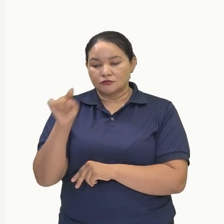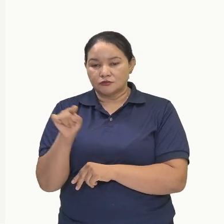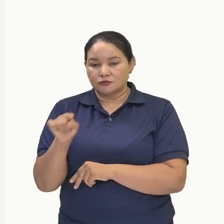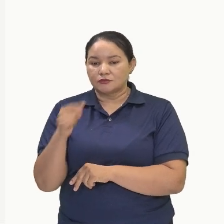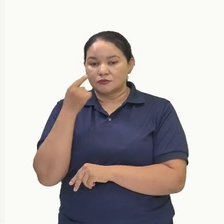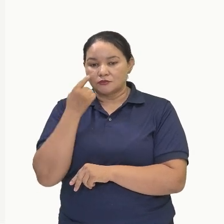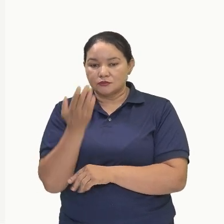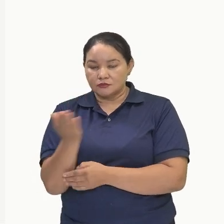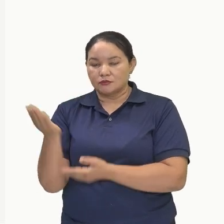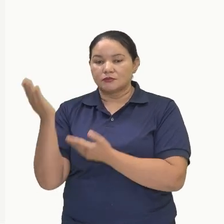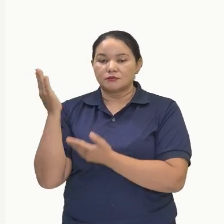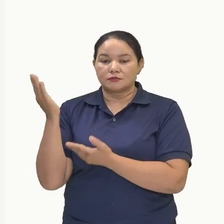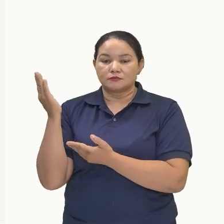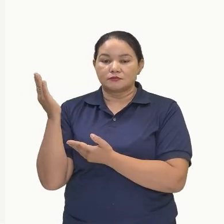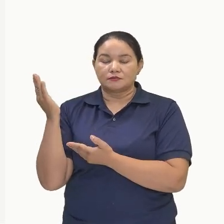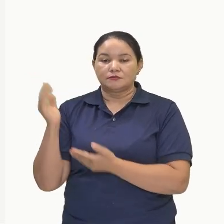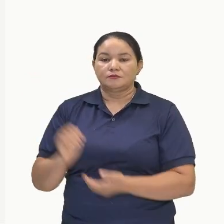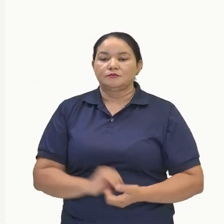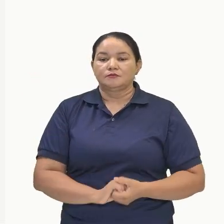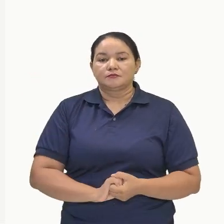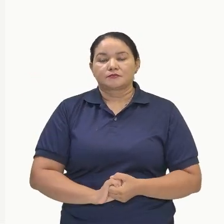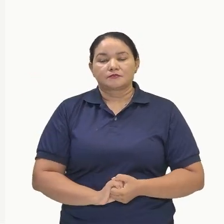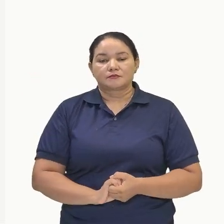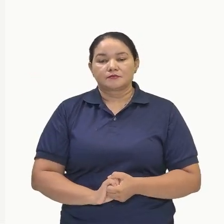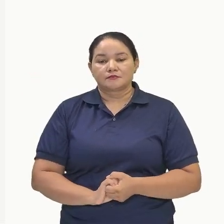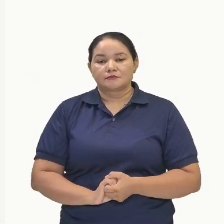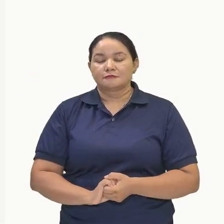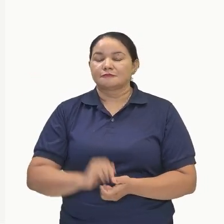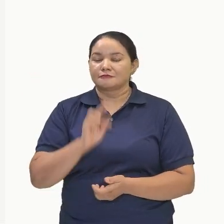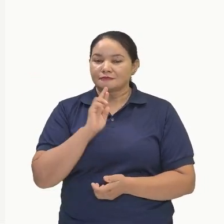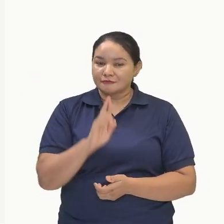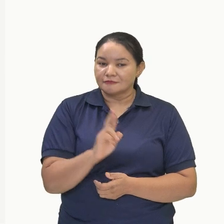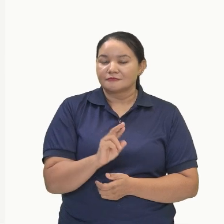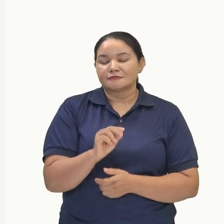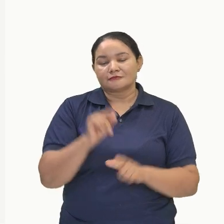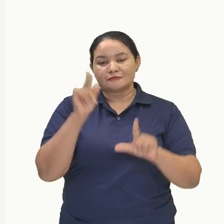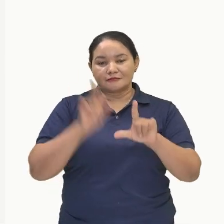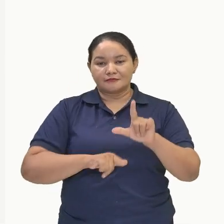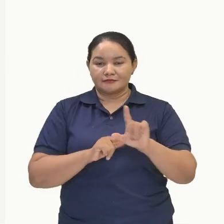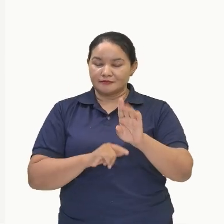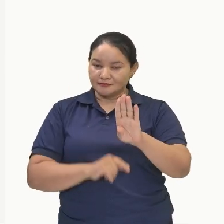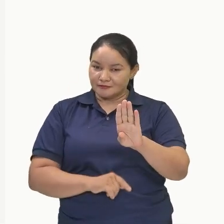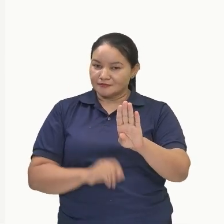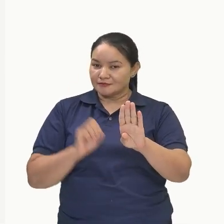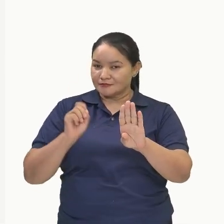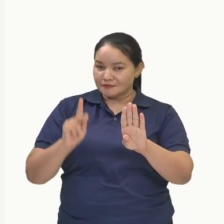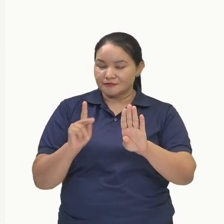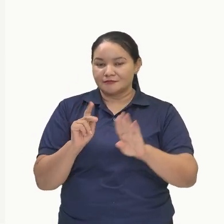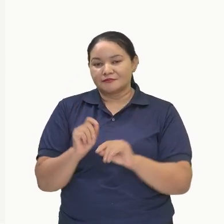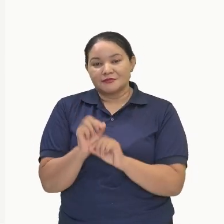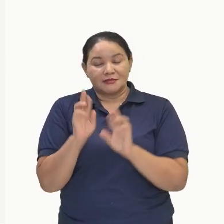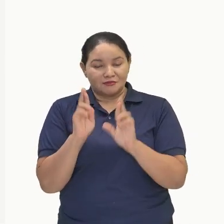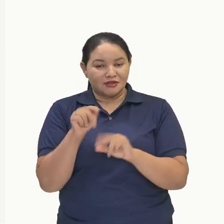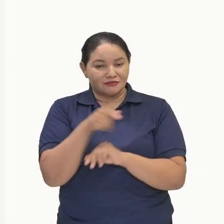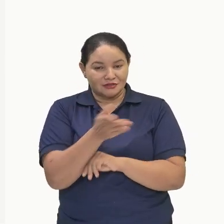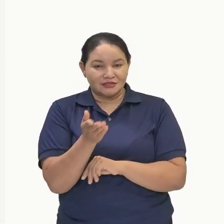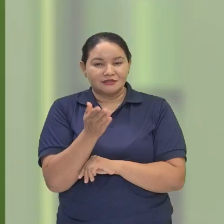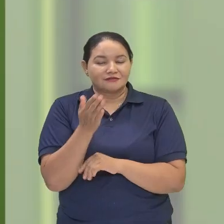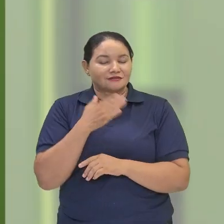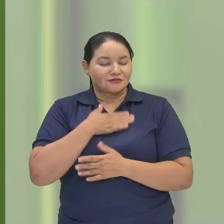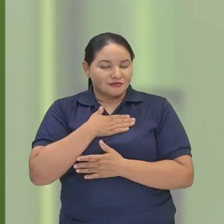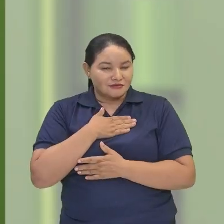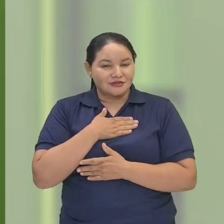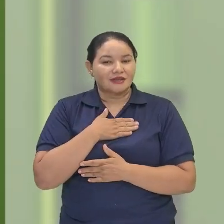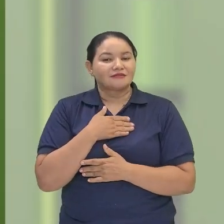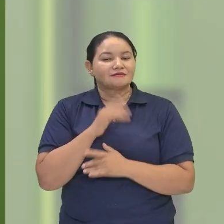vale 3 ohms. Resposta lá, letra B. Muito bem, pessoal. Eu espero que vocês tenham gostado